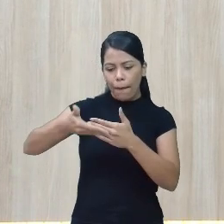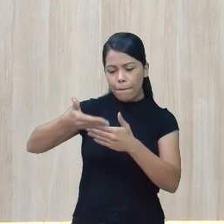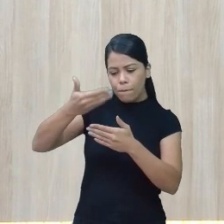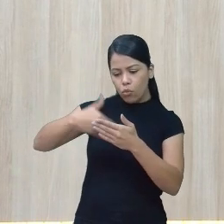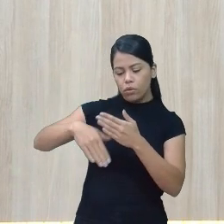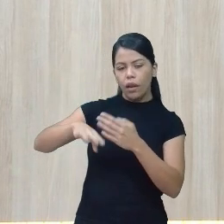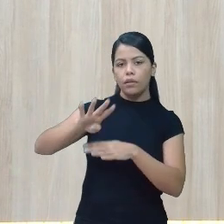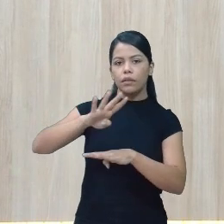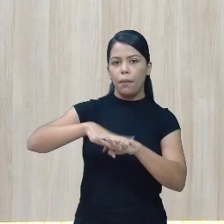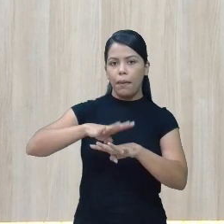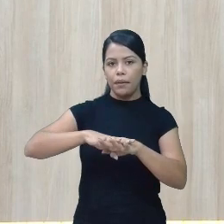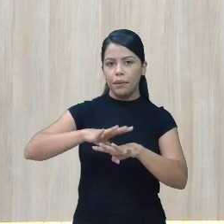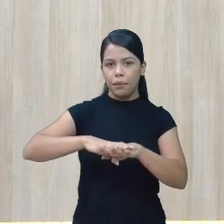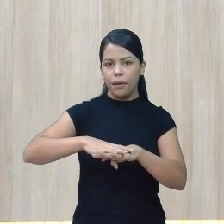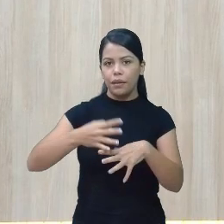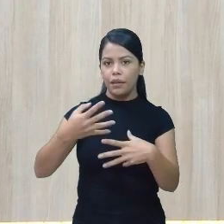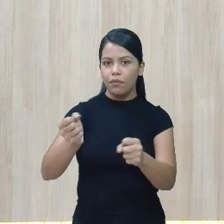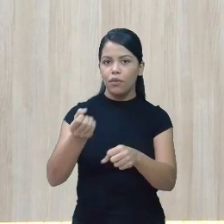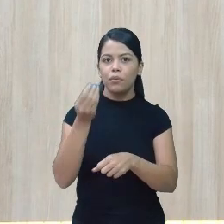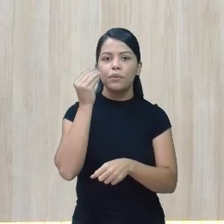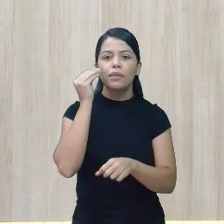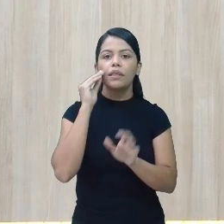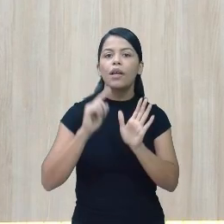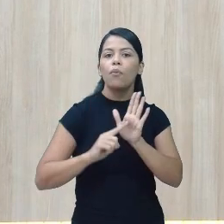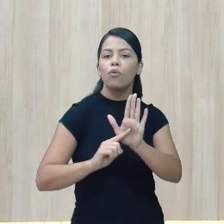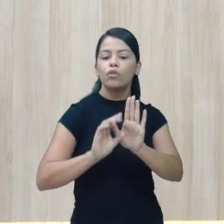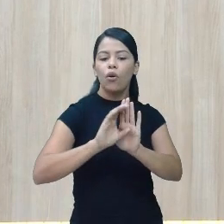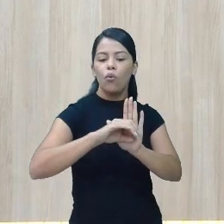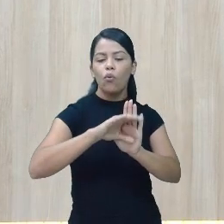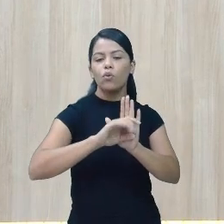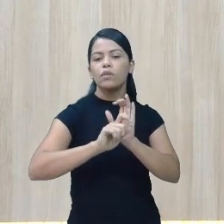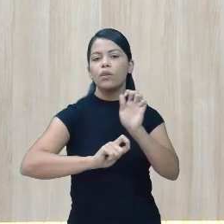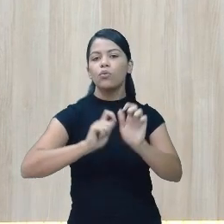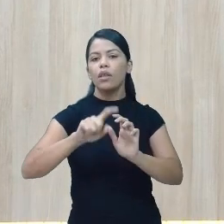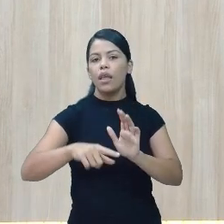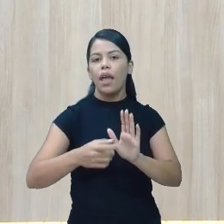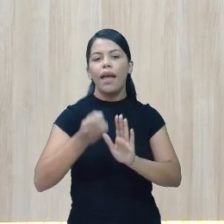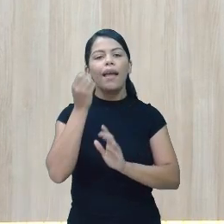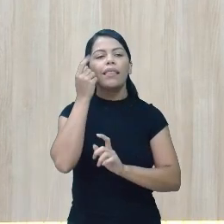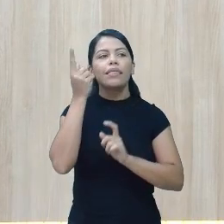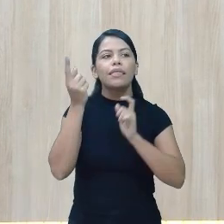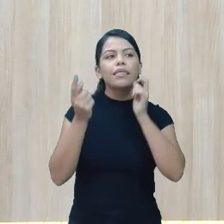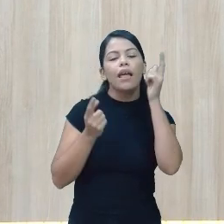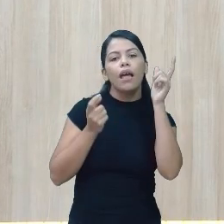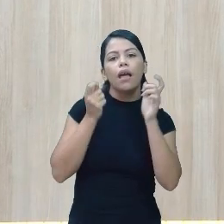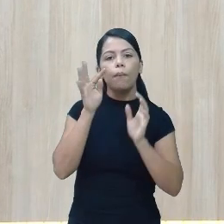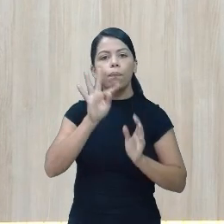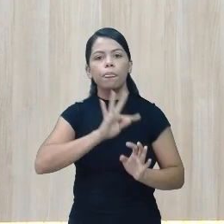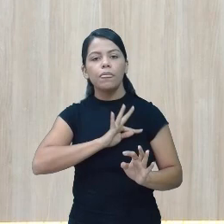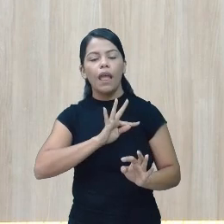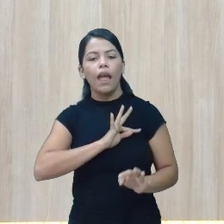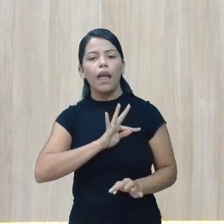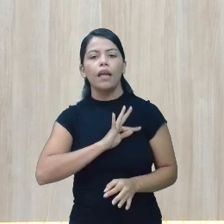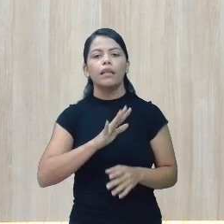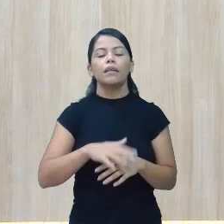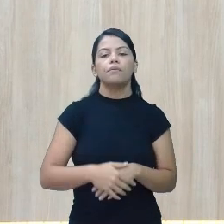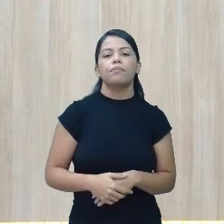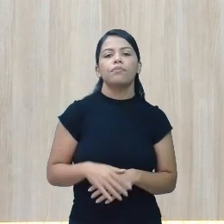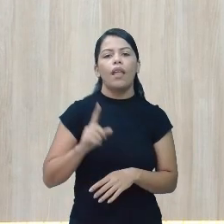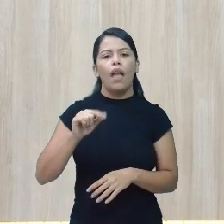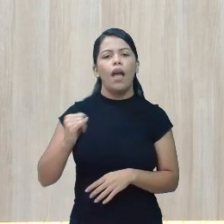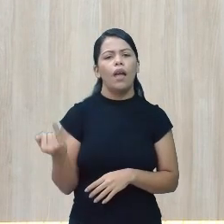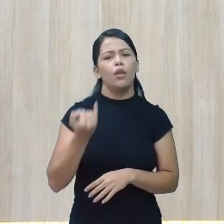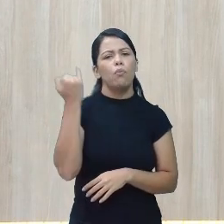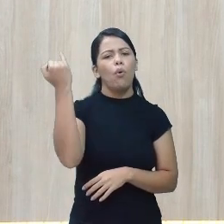da matemática, a gente vai tentar trazer sempre o conceito, tá bom? Aquelas ideias, aquelas técnicas, elas são importantes,